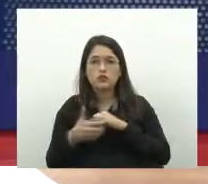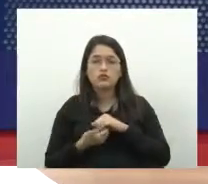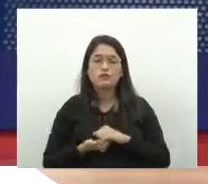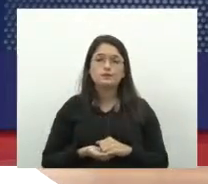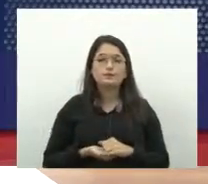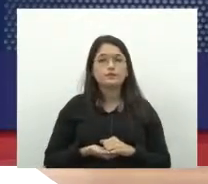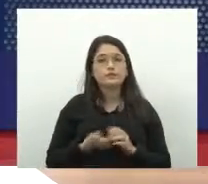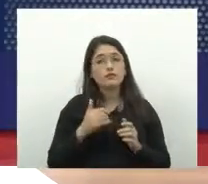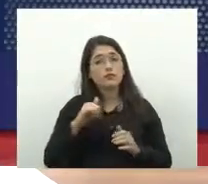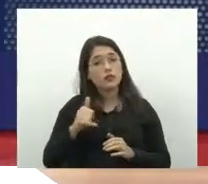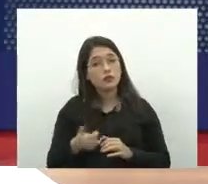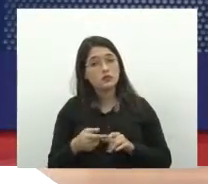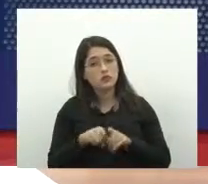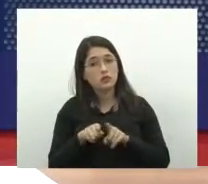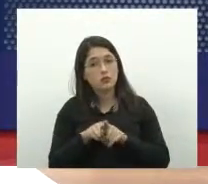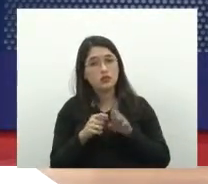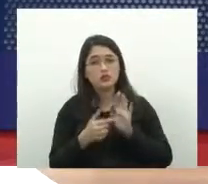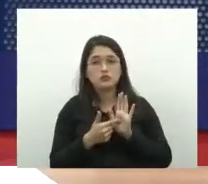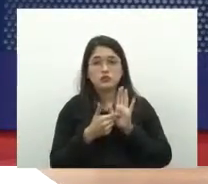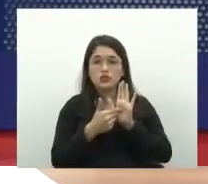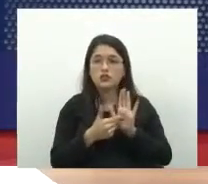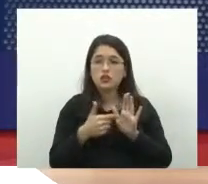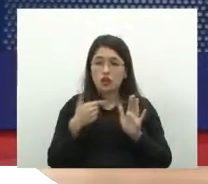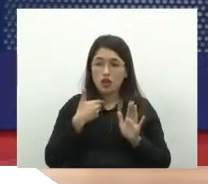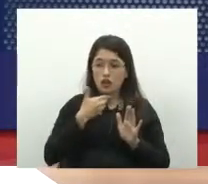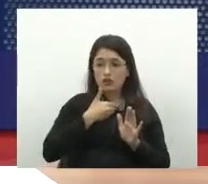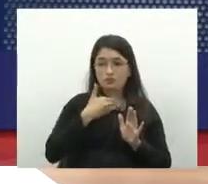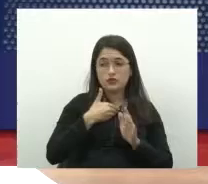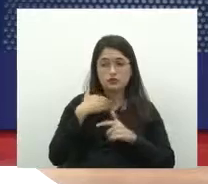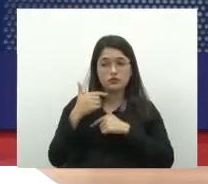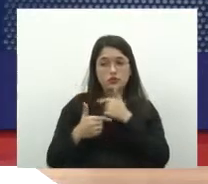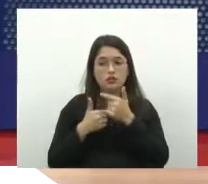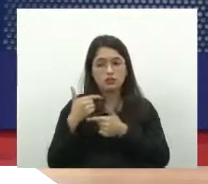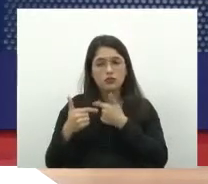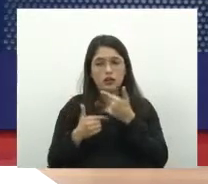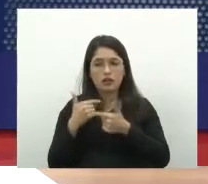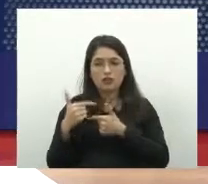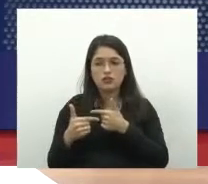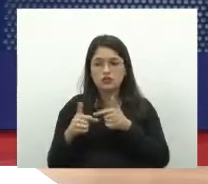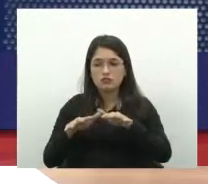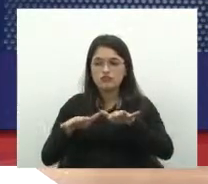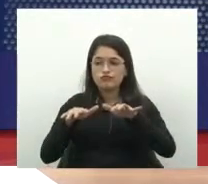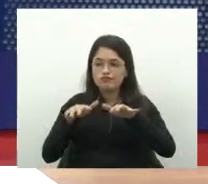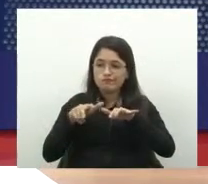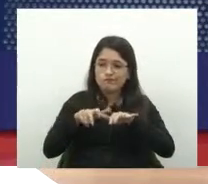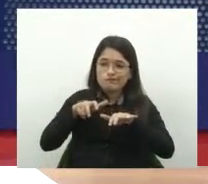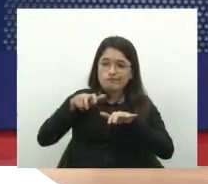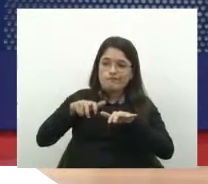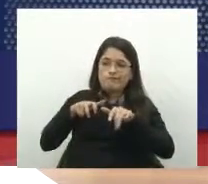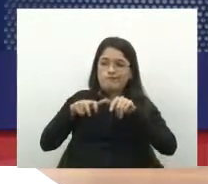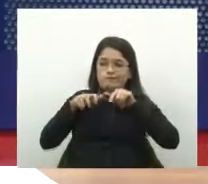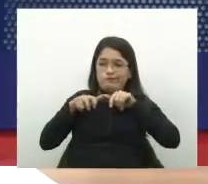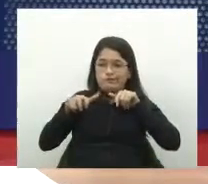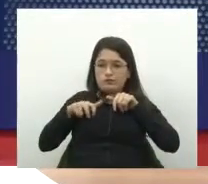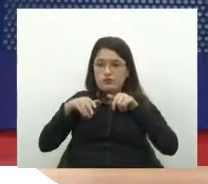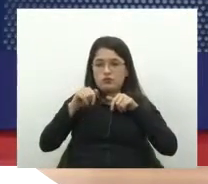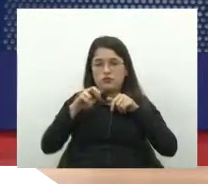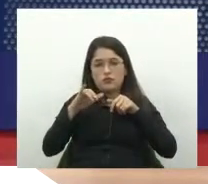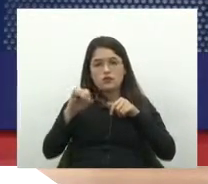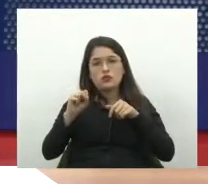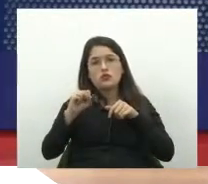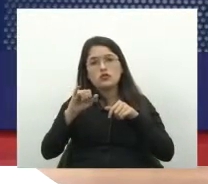2017. Aproveito para apresentar aqui meus colegas de trabalho que estão ali ao fundo da Câmara, o Jaime Silva, diretor